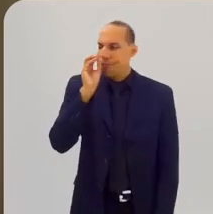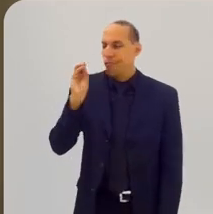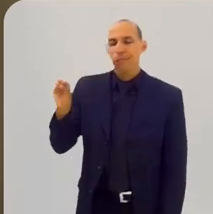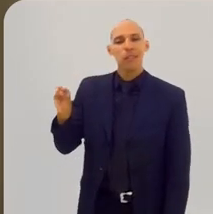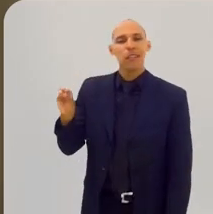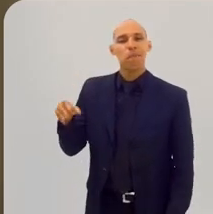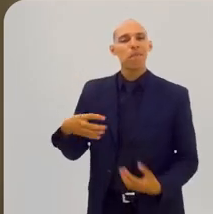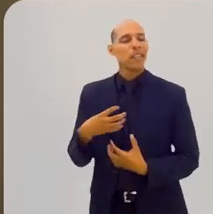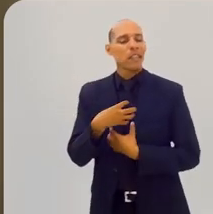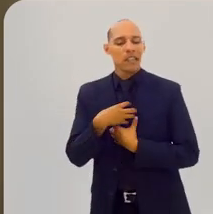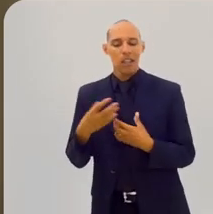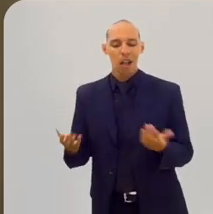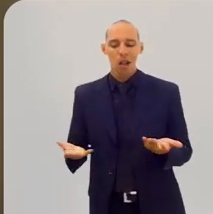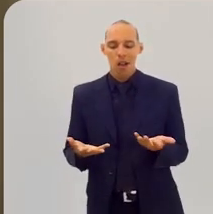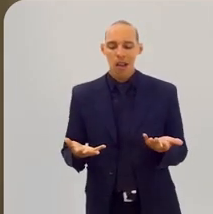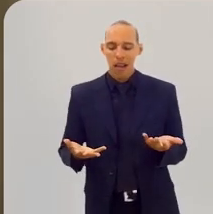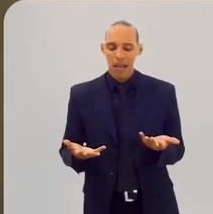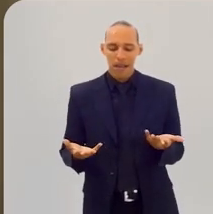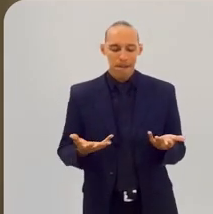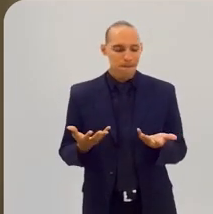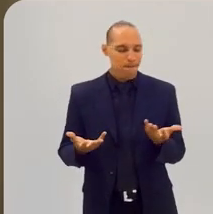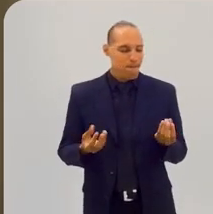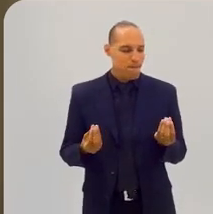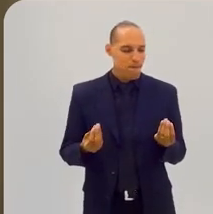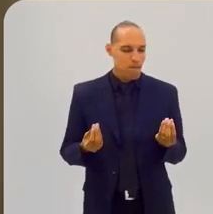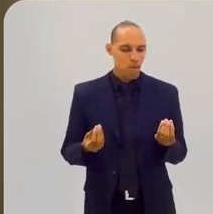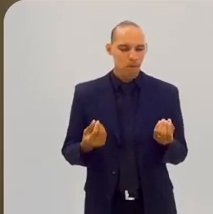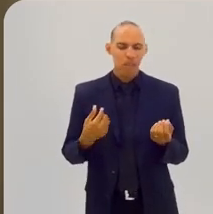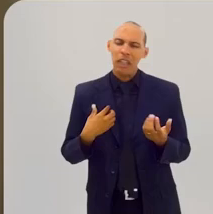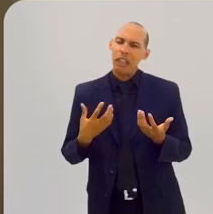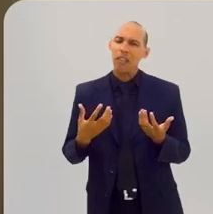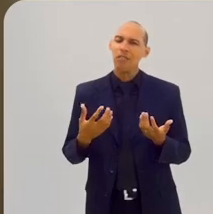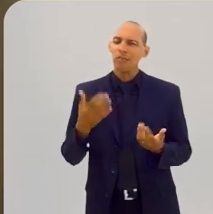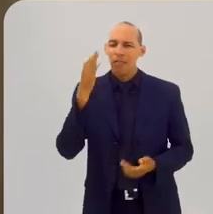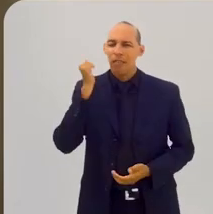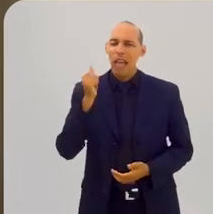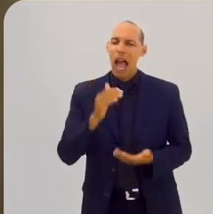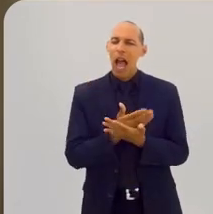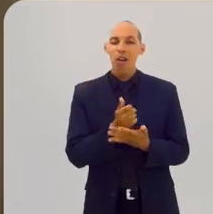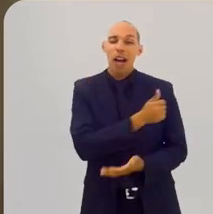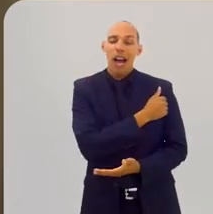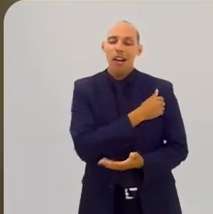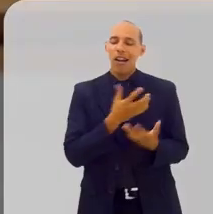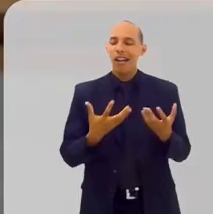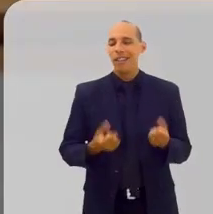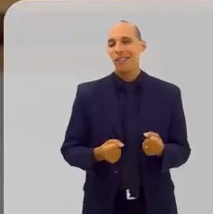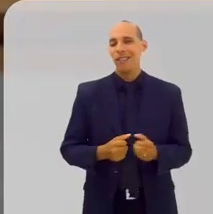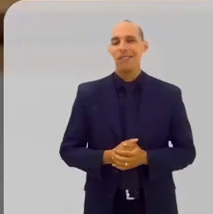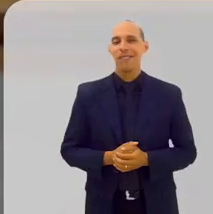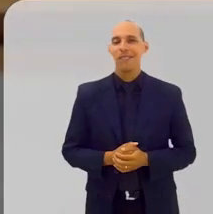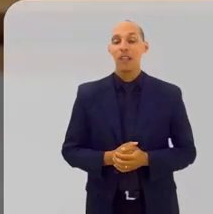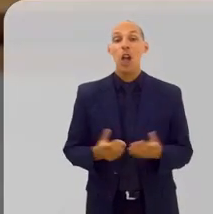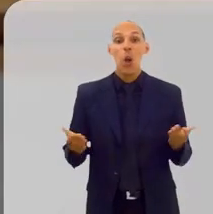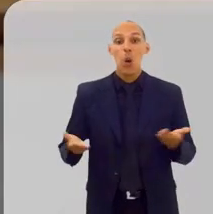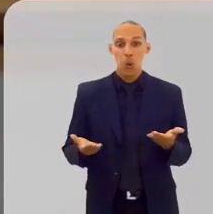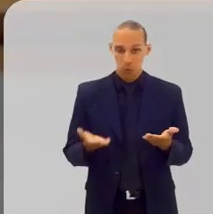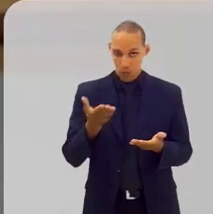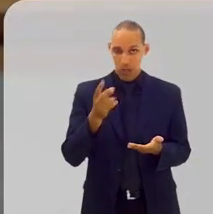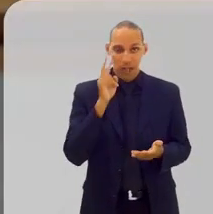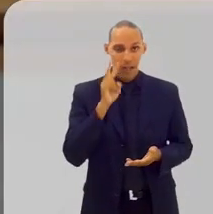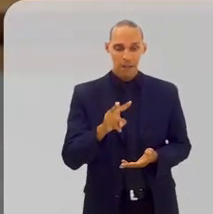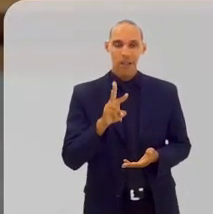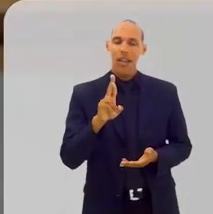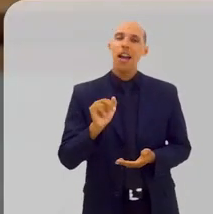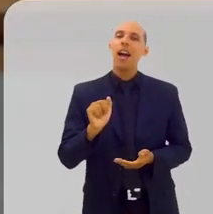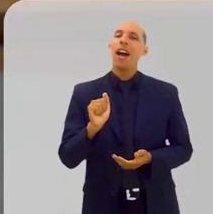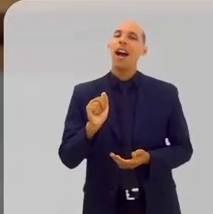já é uma vamos dizer assim uma aceitação por parte de alguns alunos como é que você vê hoje